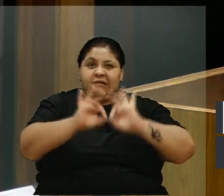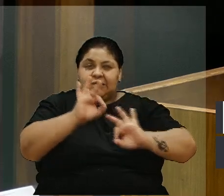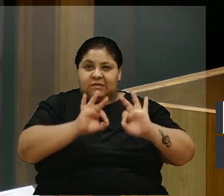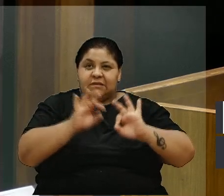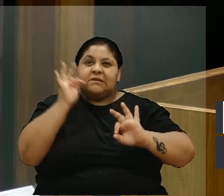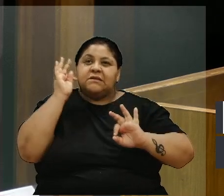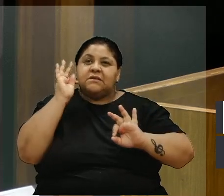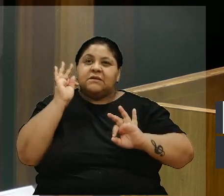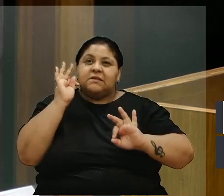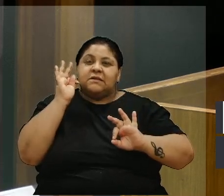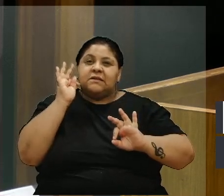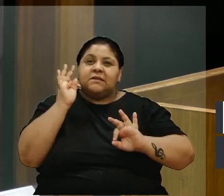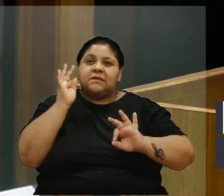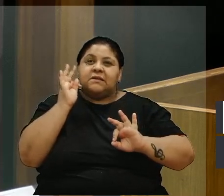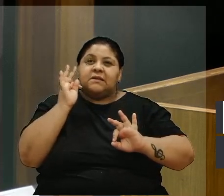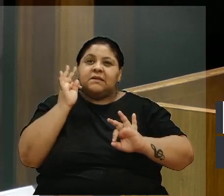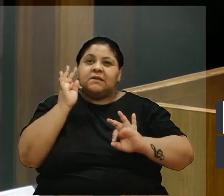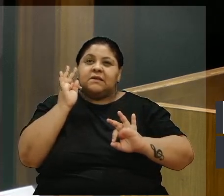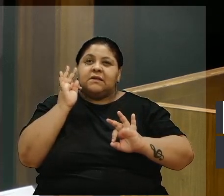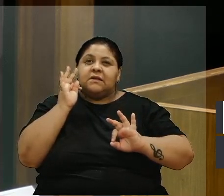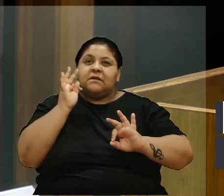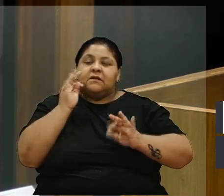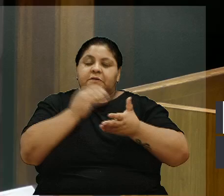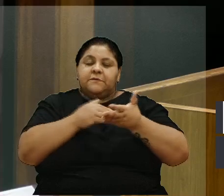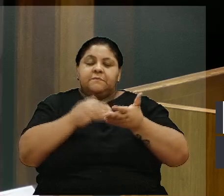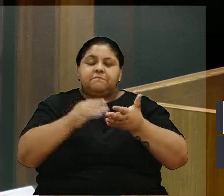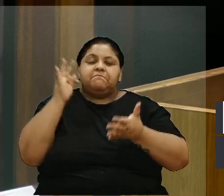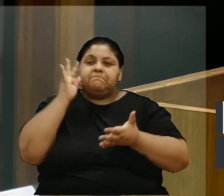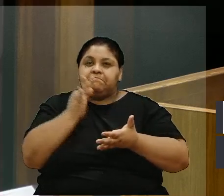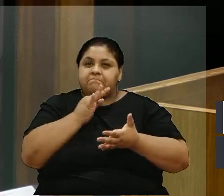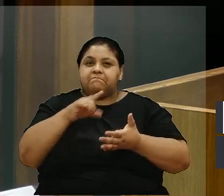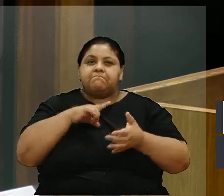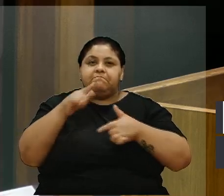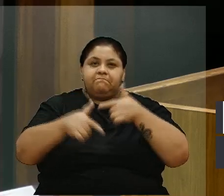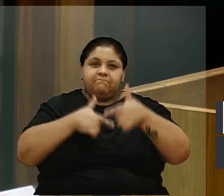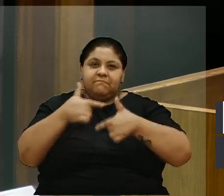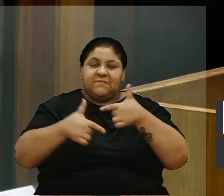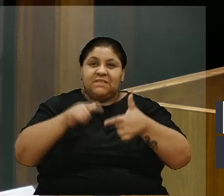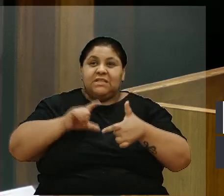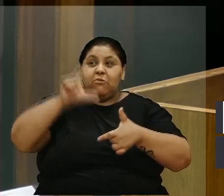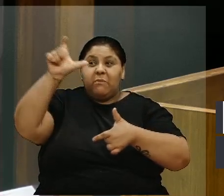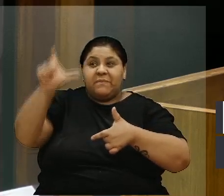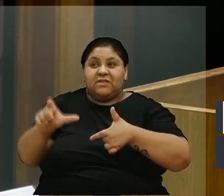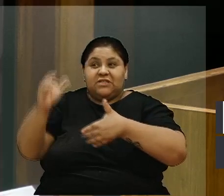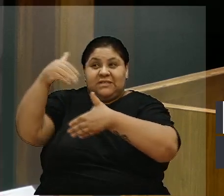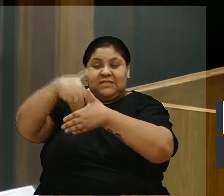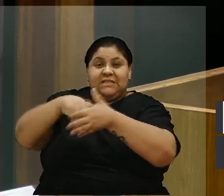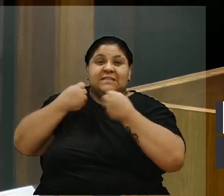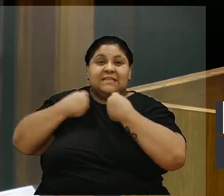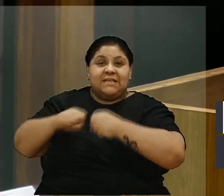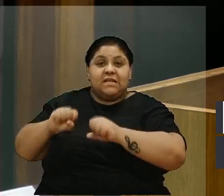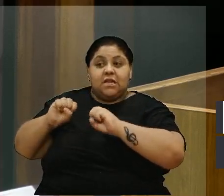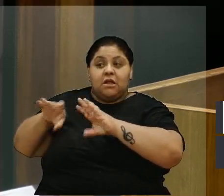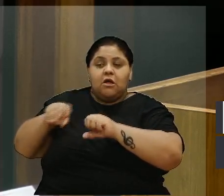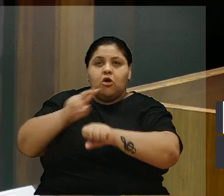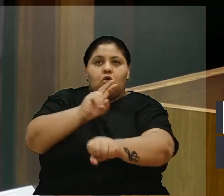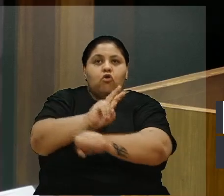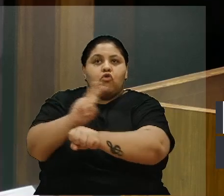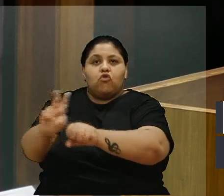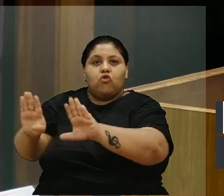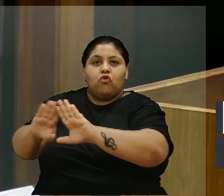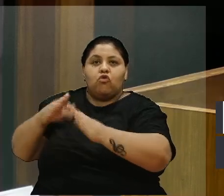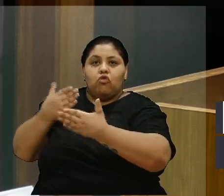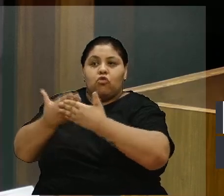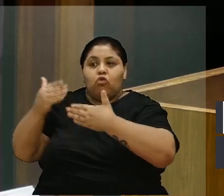a secretária Tatiane tem esse trabalho também de ter alguém na Secretaria de Educação que cuide das escolas